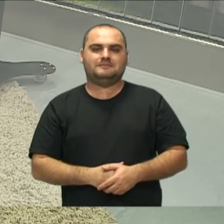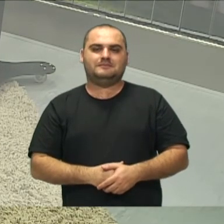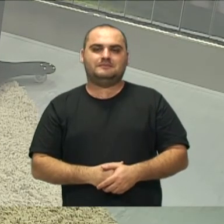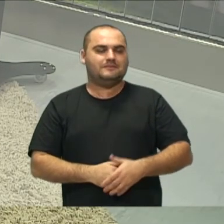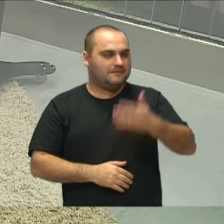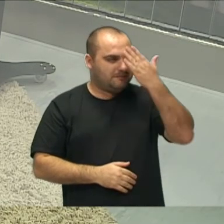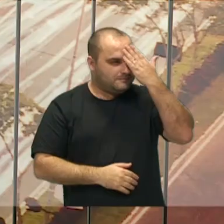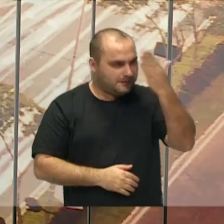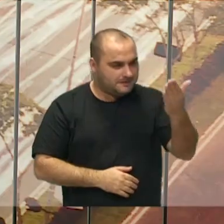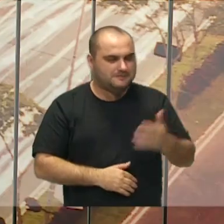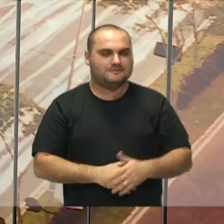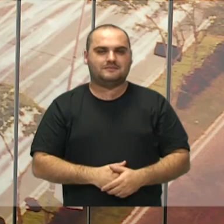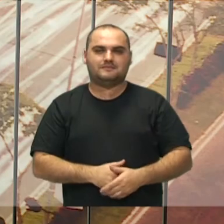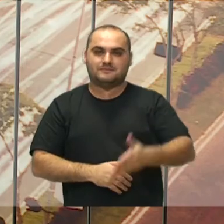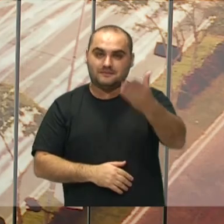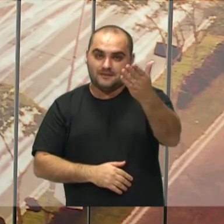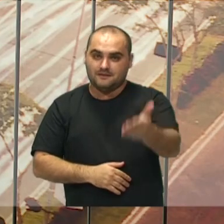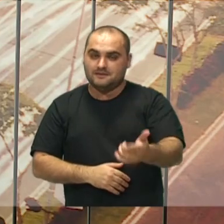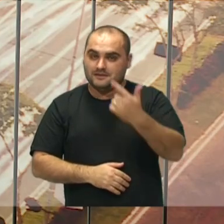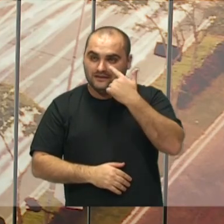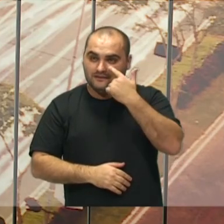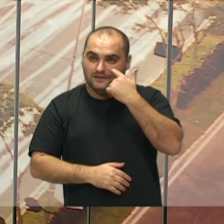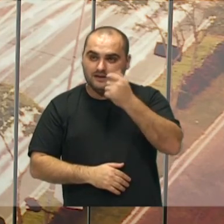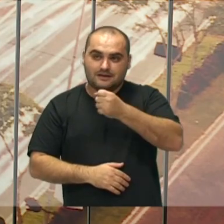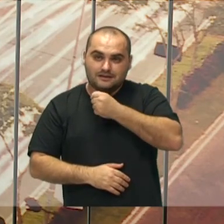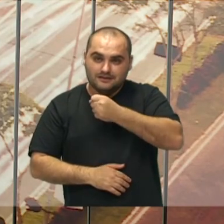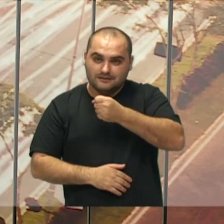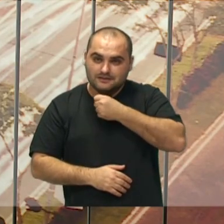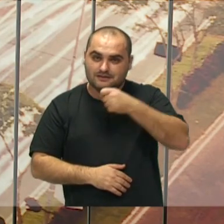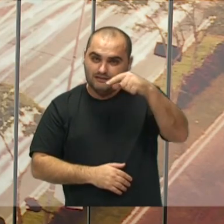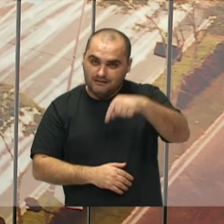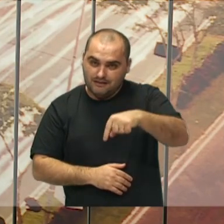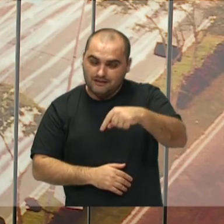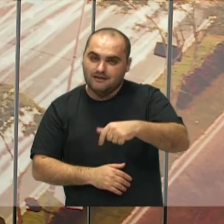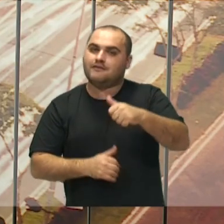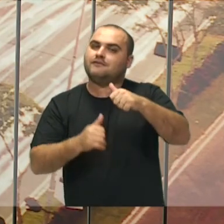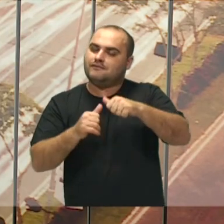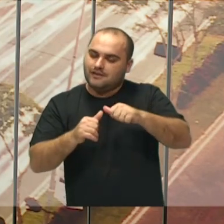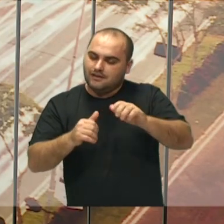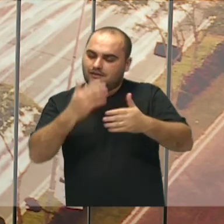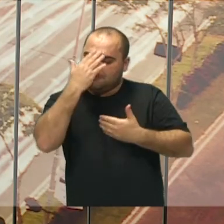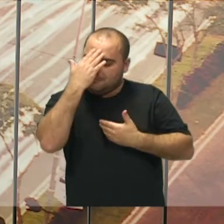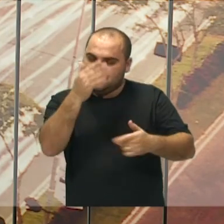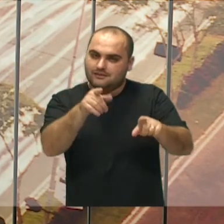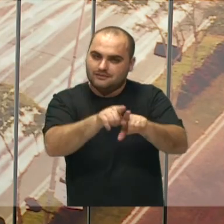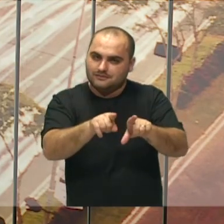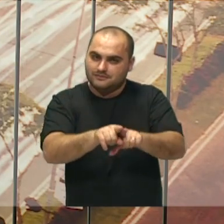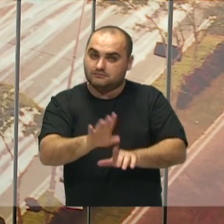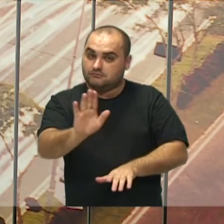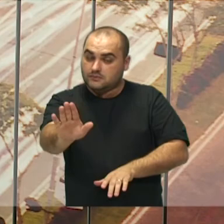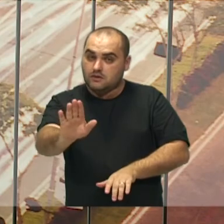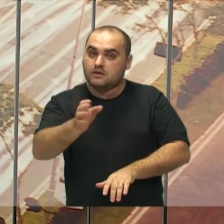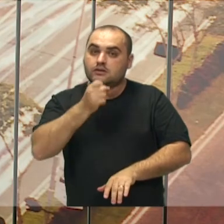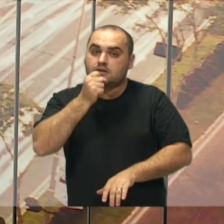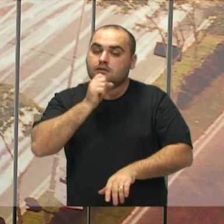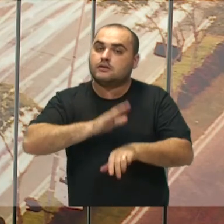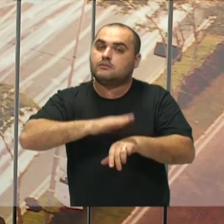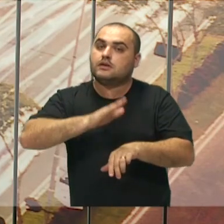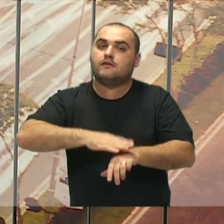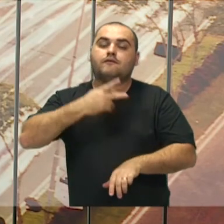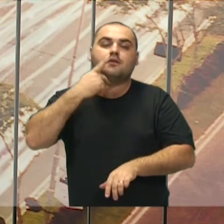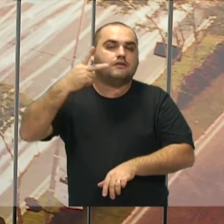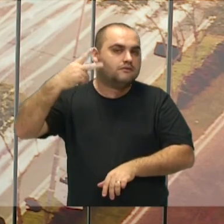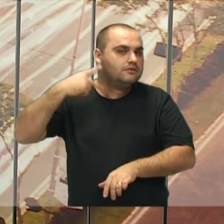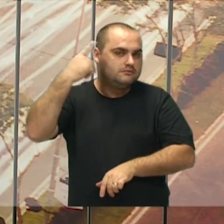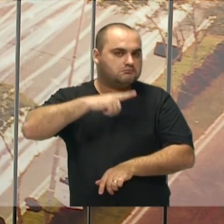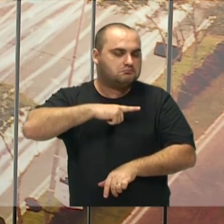agradeço. Obrigada. E a você que acompanhou a entrevista aqui conosco, também fica o nosso agradecimento. E não perca as demais entrevistas do programa Fala